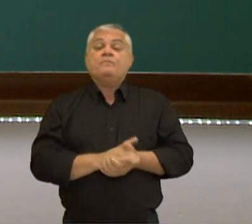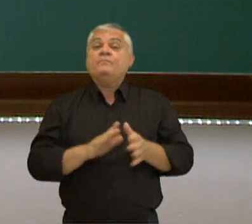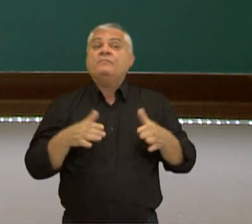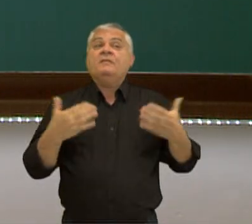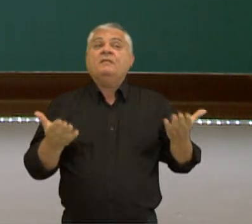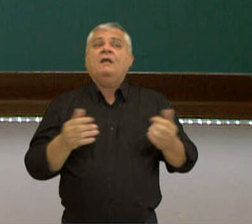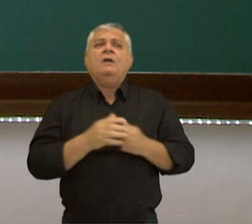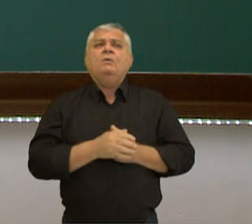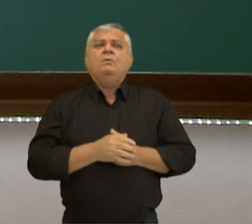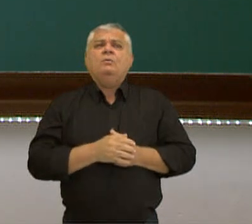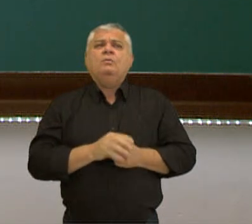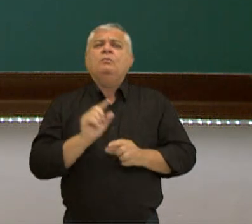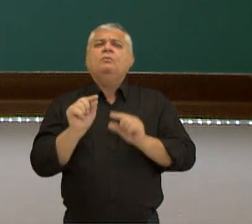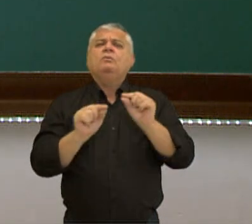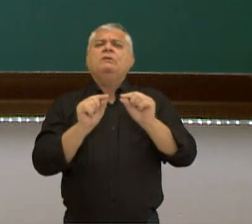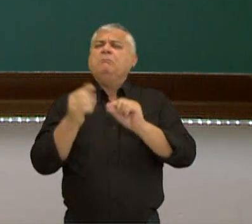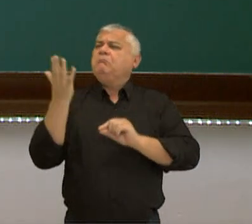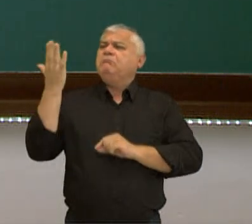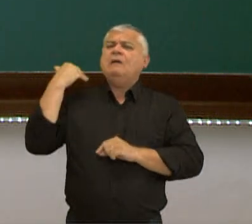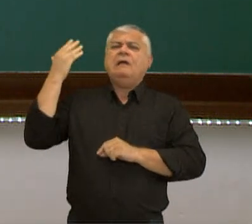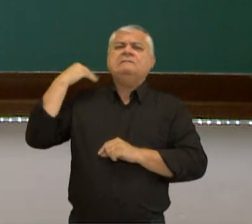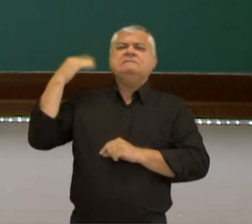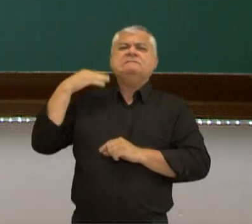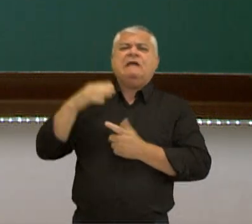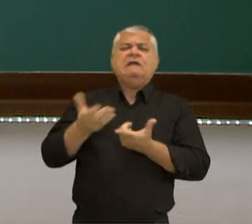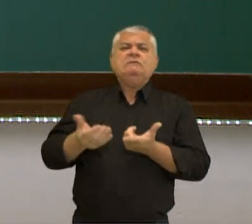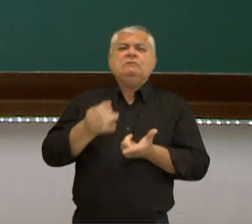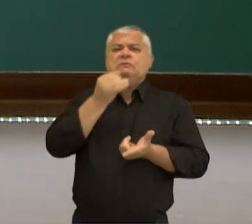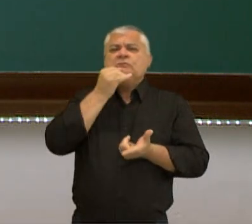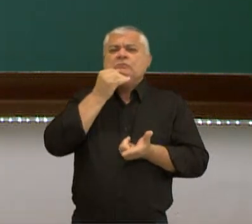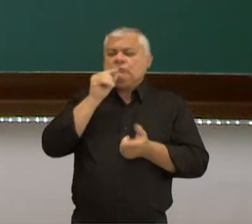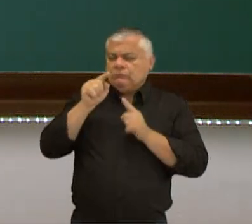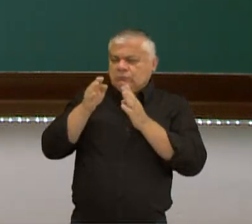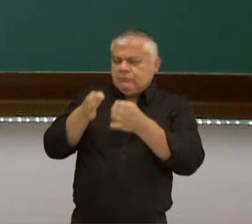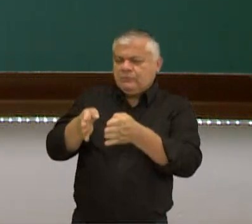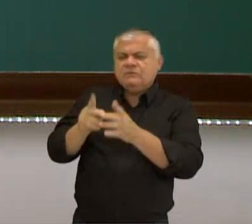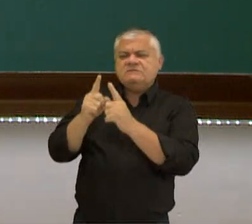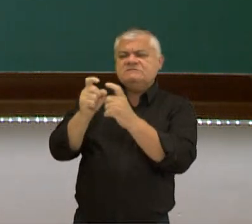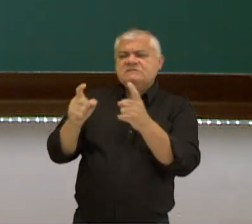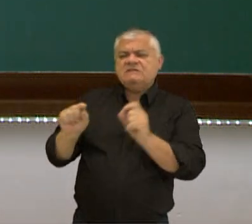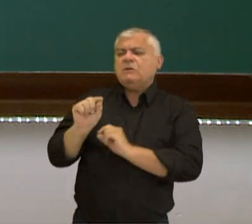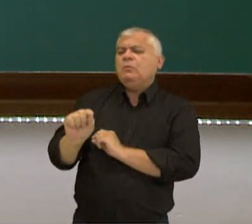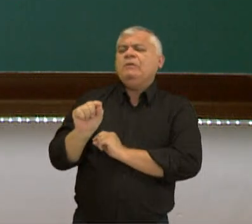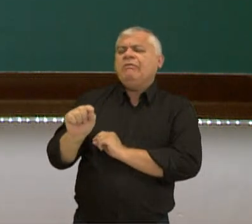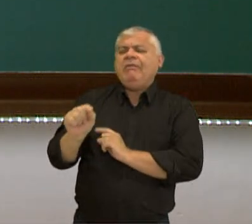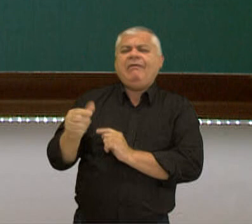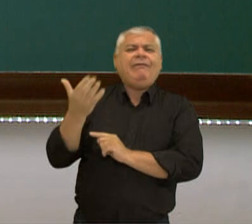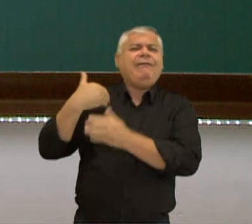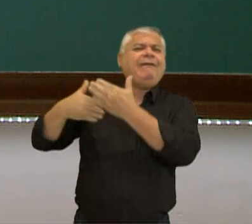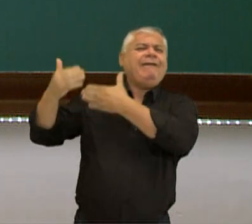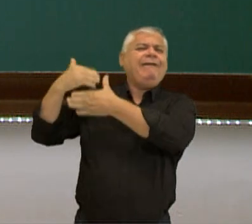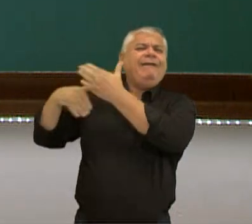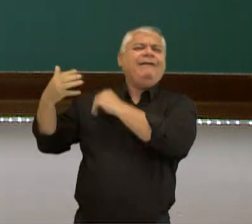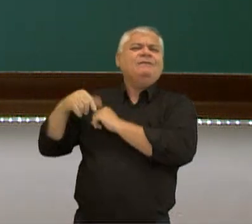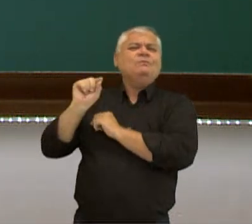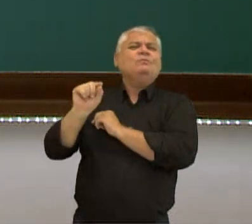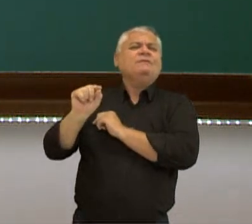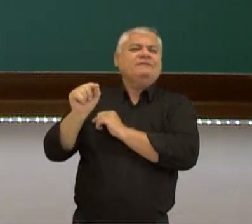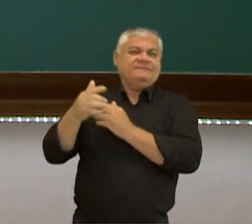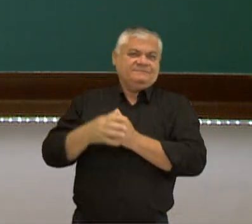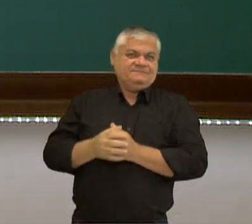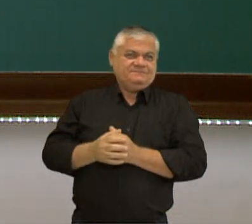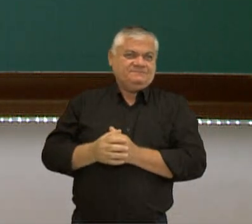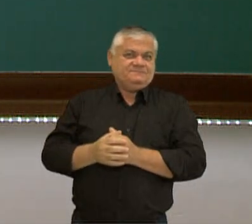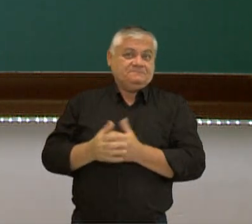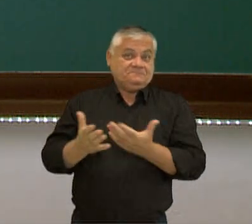Então, o que se entendia como ciência até aquele momento? O que era ciência até esse momento histórico?